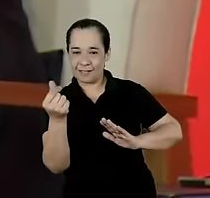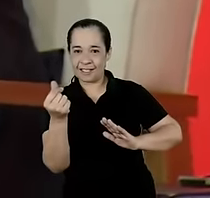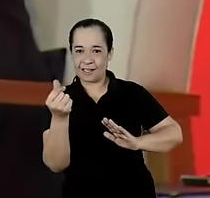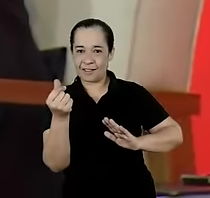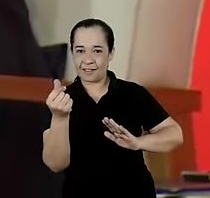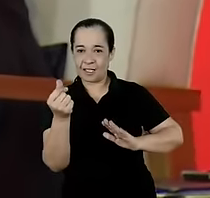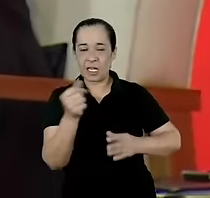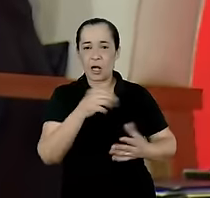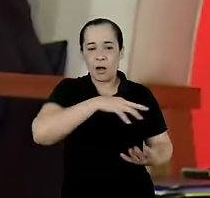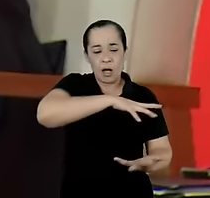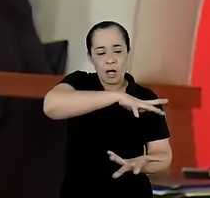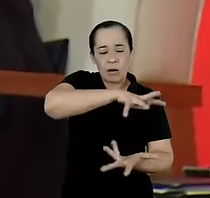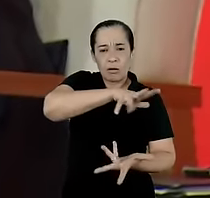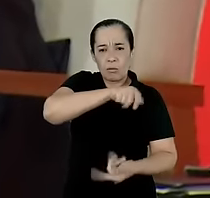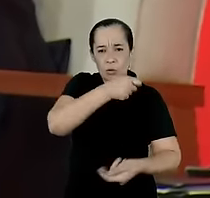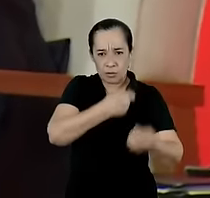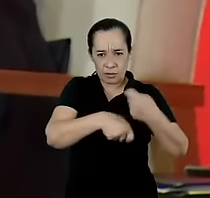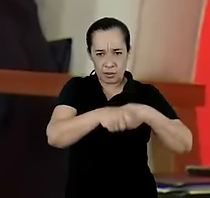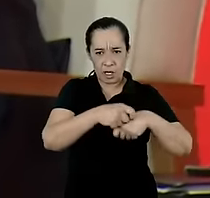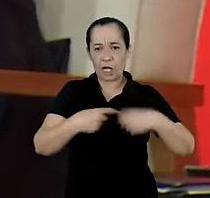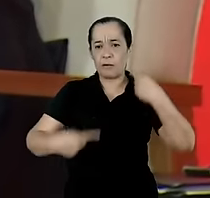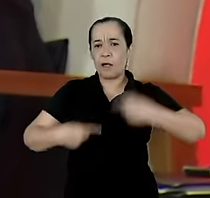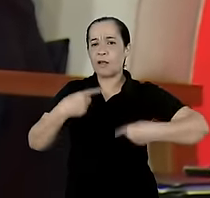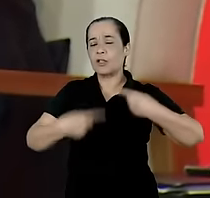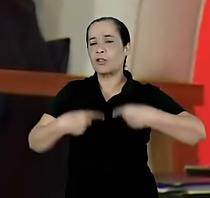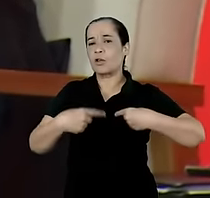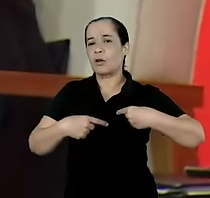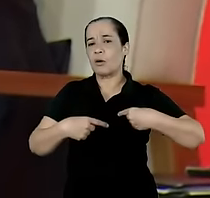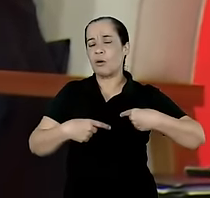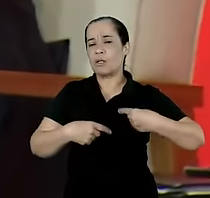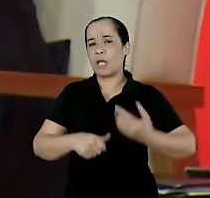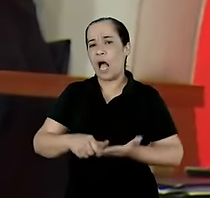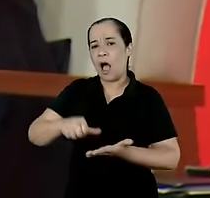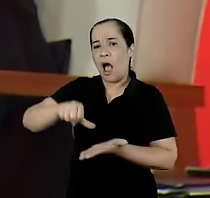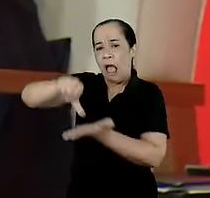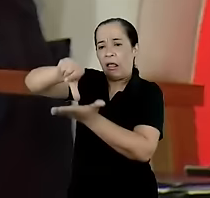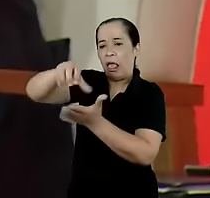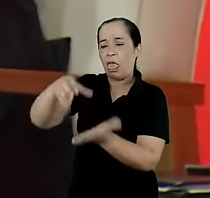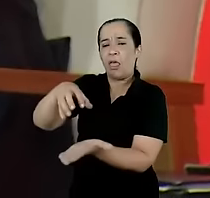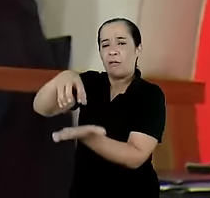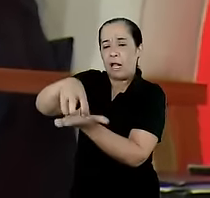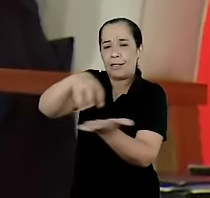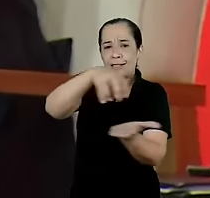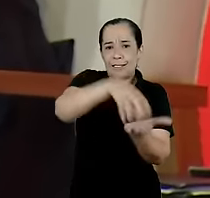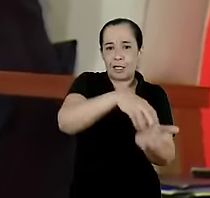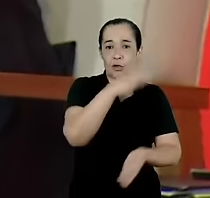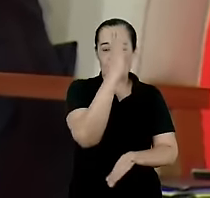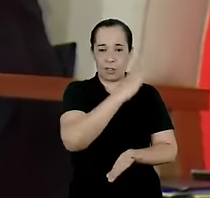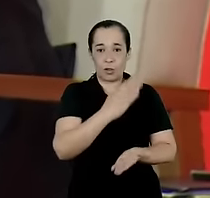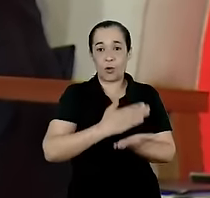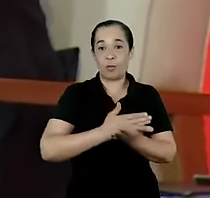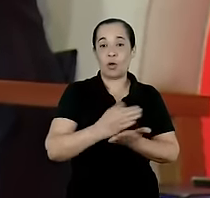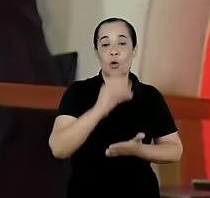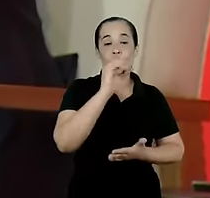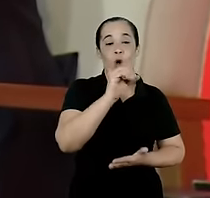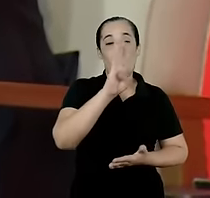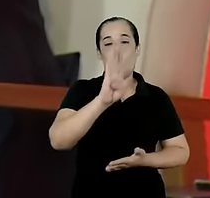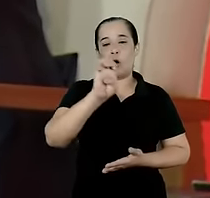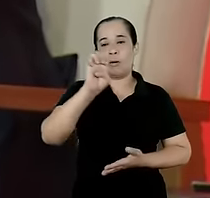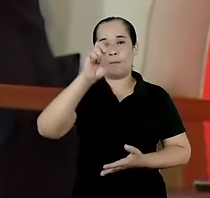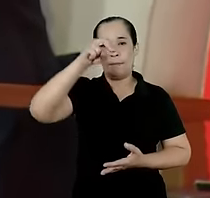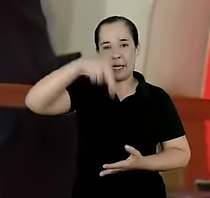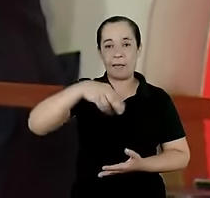Capitais a discussão sobre as Finanças descentralizadas no Brasil começou com Open Banking ganhou musculatura